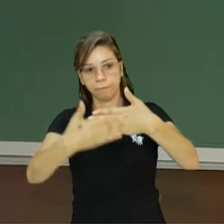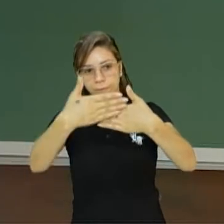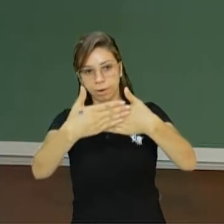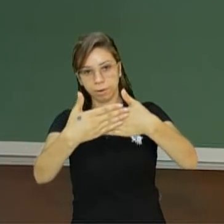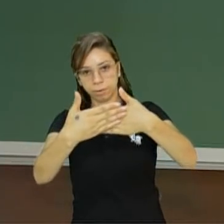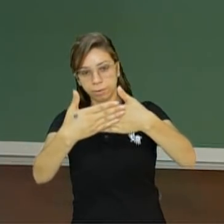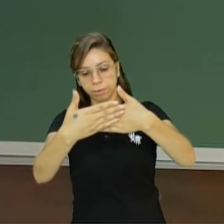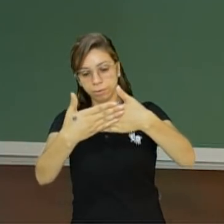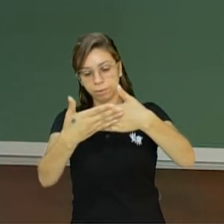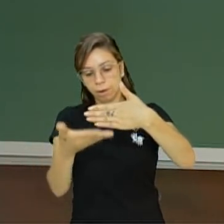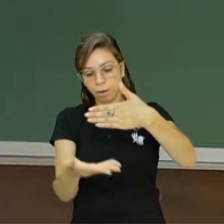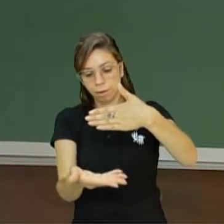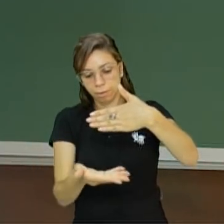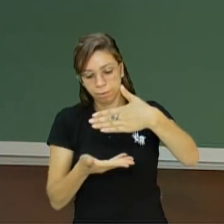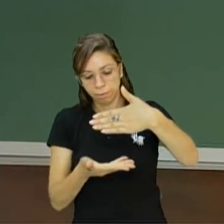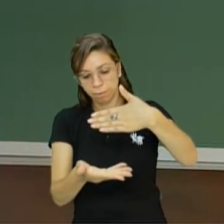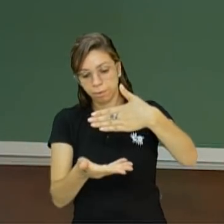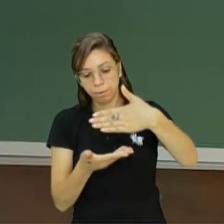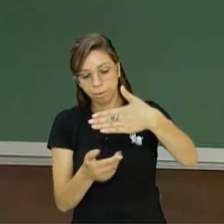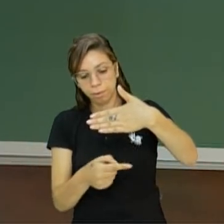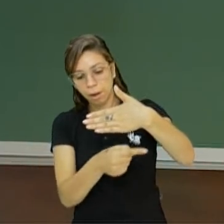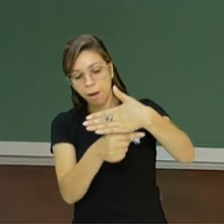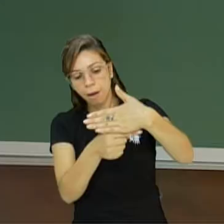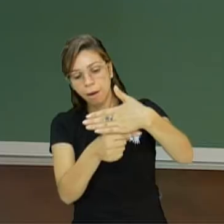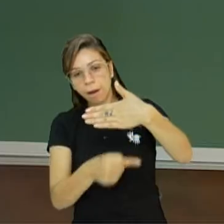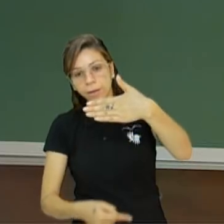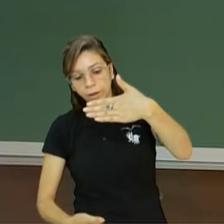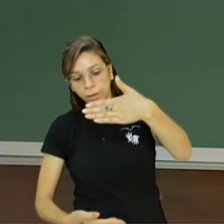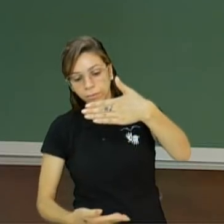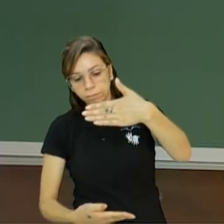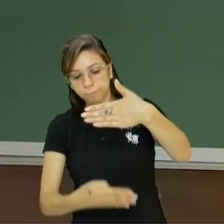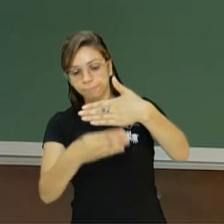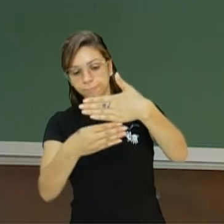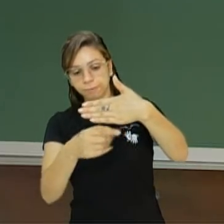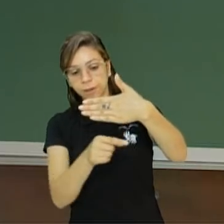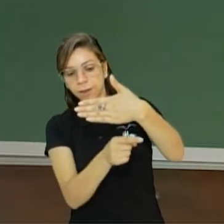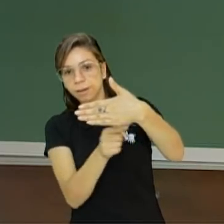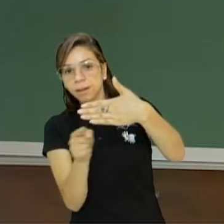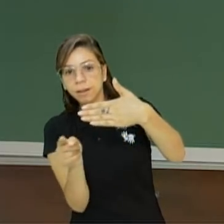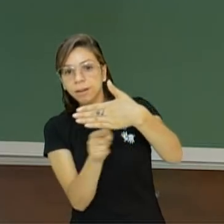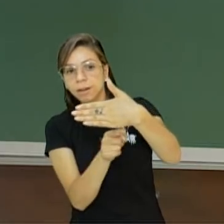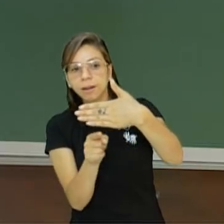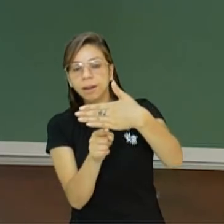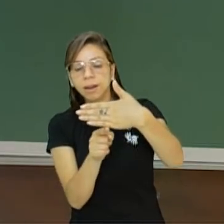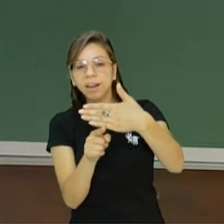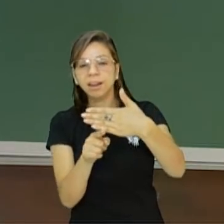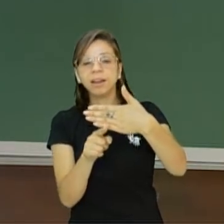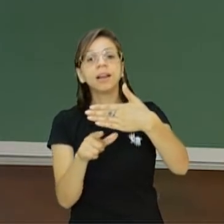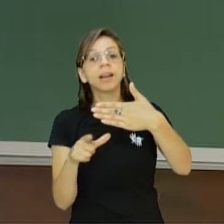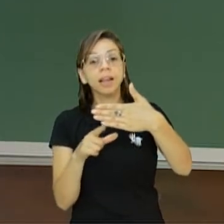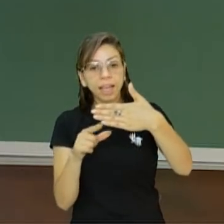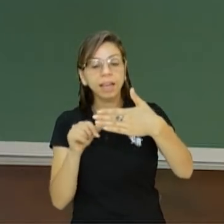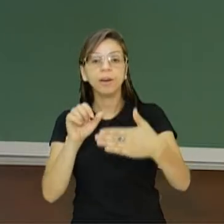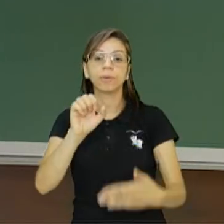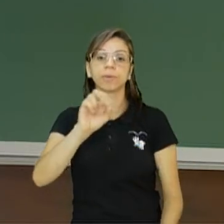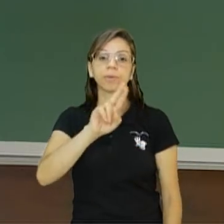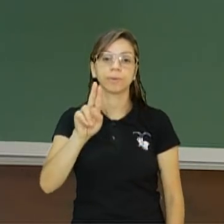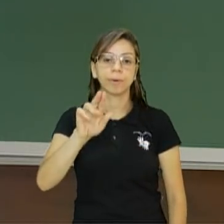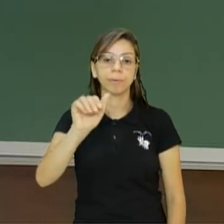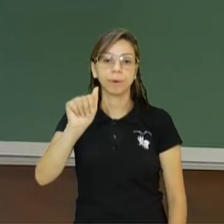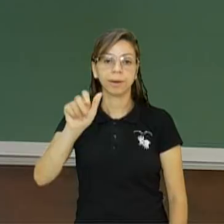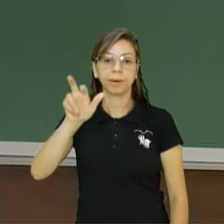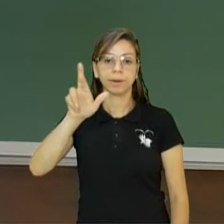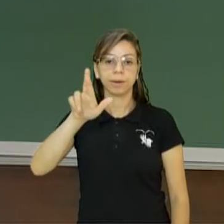embaixo. Aonde elas se encontram, forma essa linha, ó. As linhas ali onde elas se encontram são as